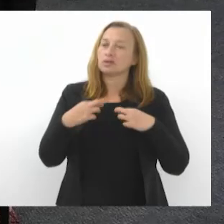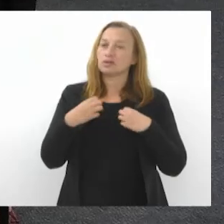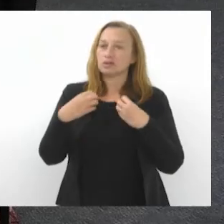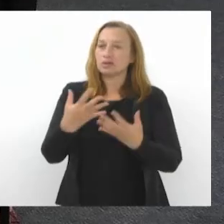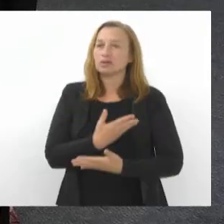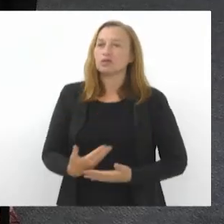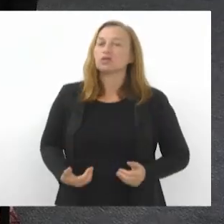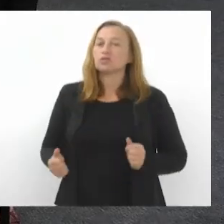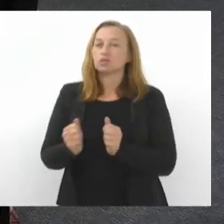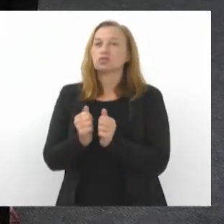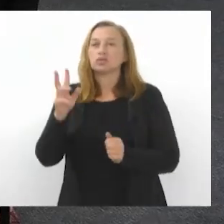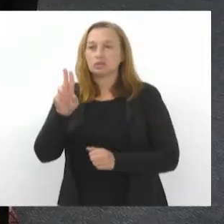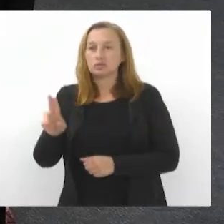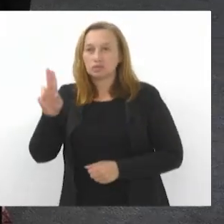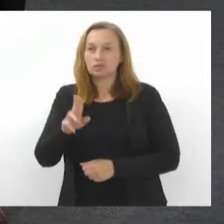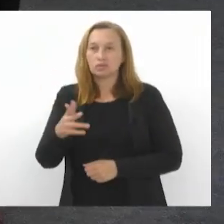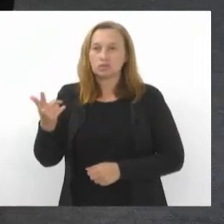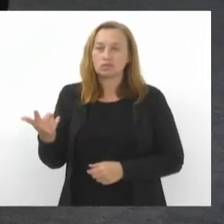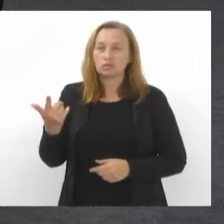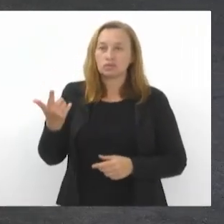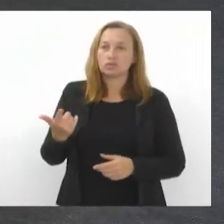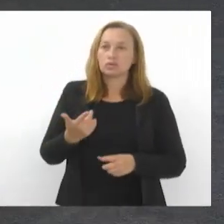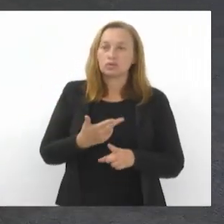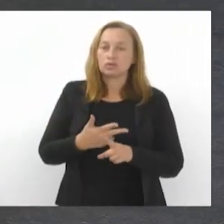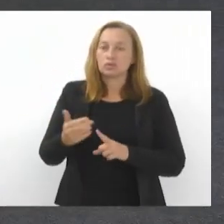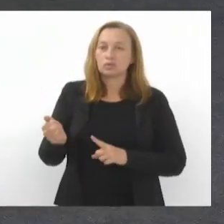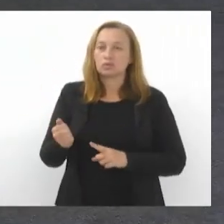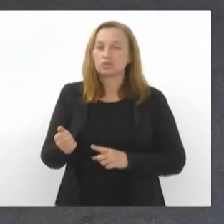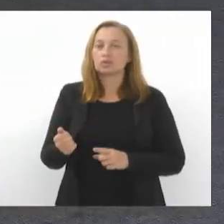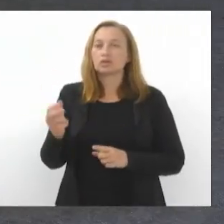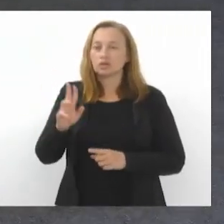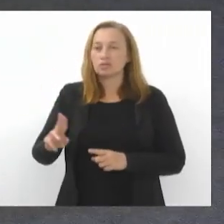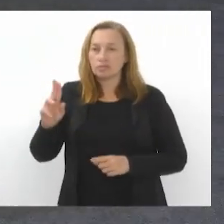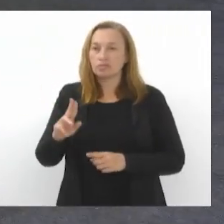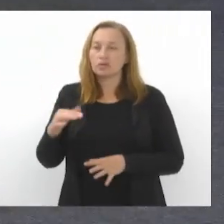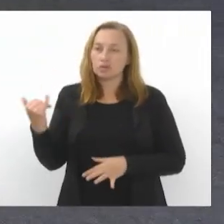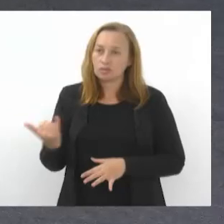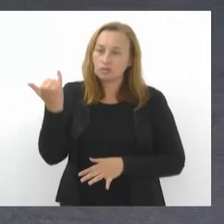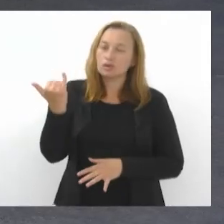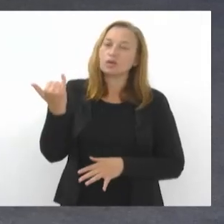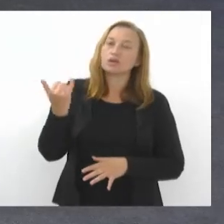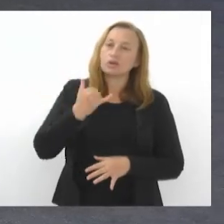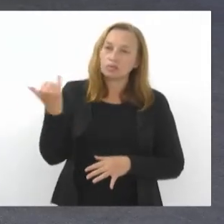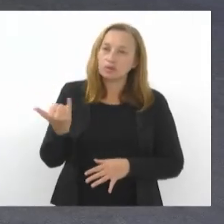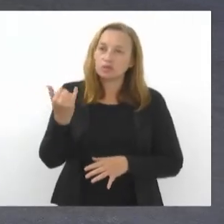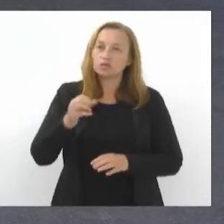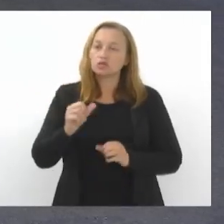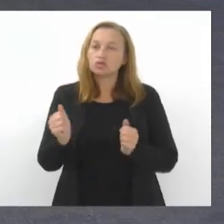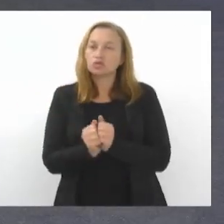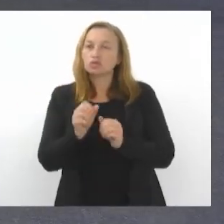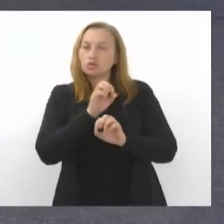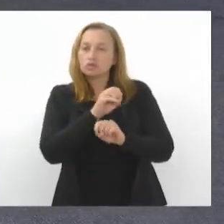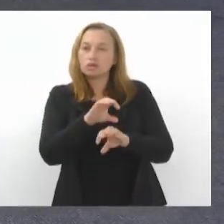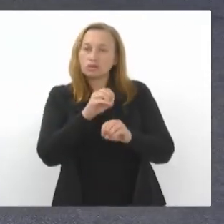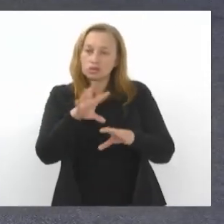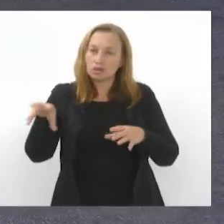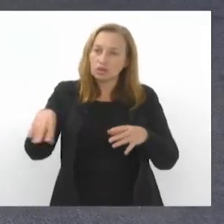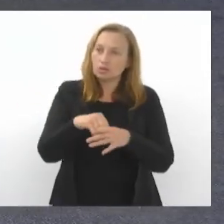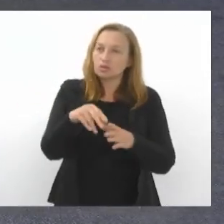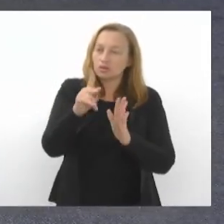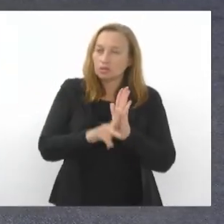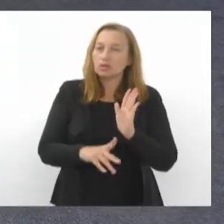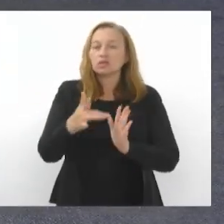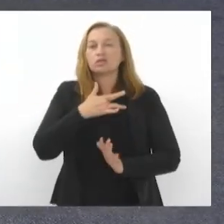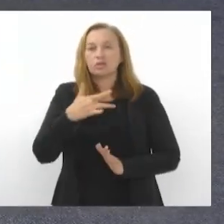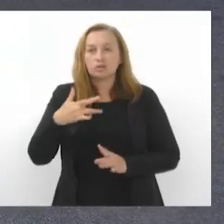com as universidades, saíram essas emendas aí que foram importantes para que, junto com a educação, que já está excepcionalizada no projeto, e com a saúde,